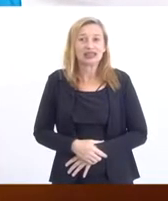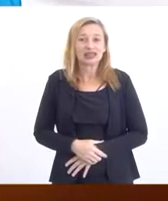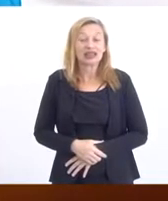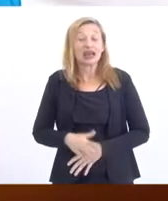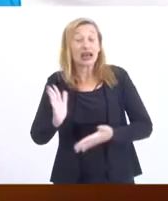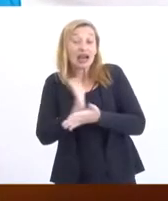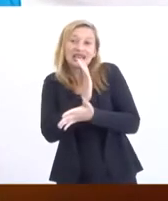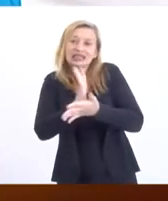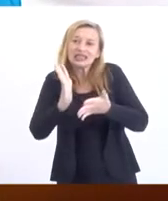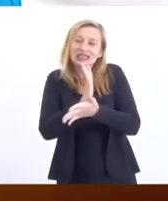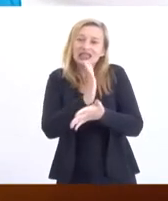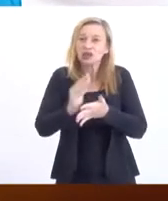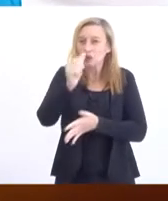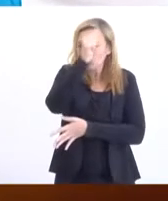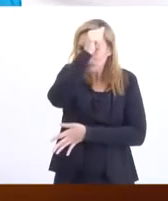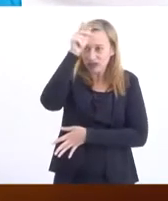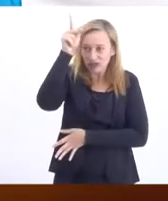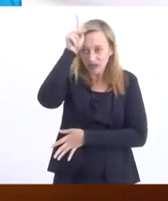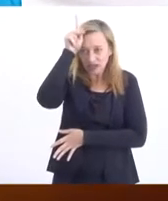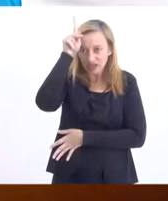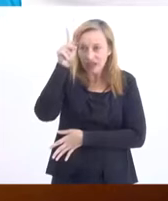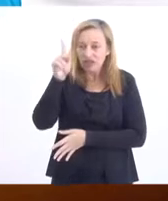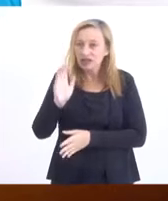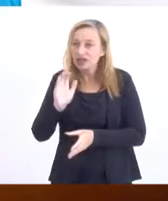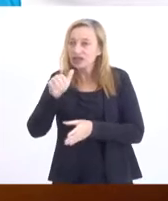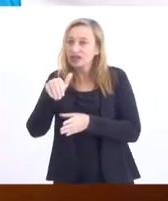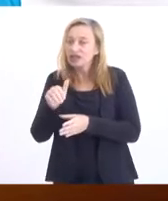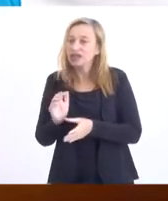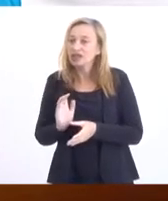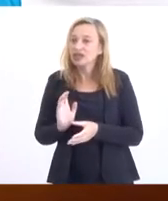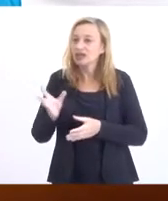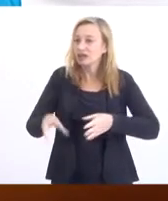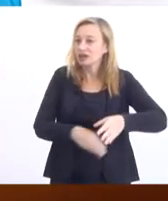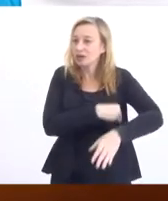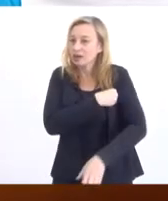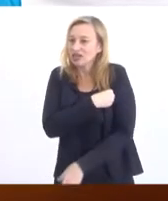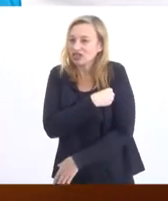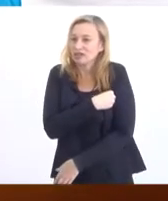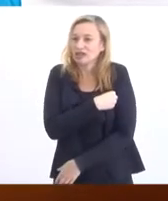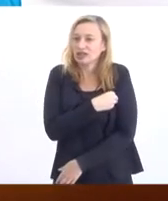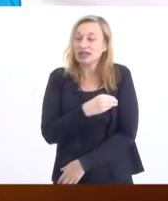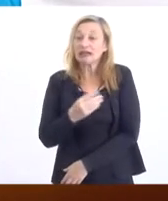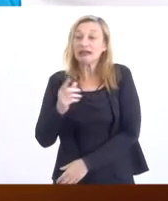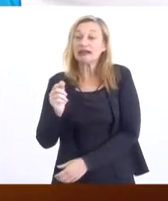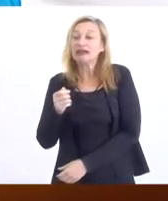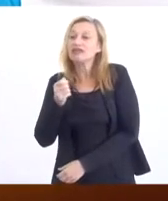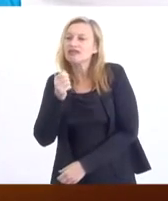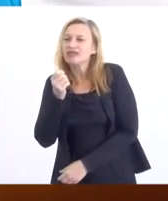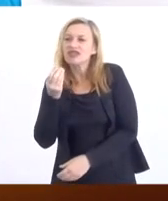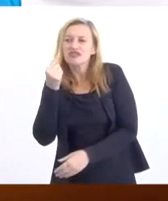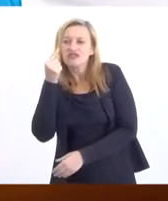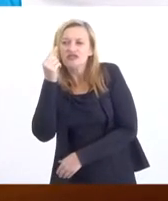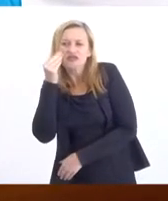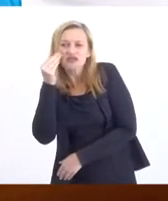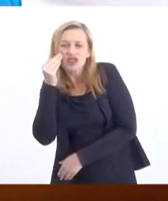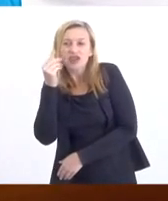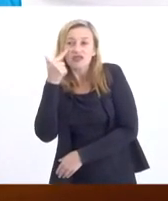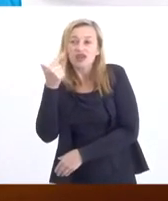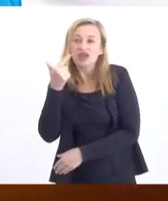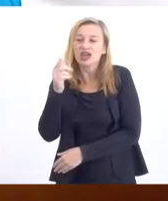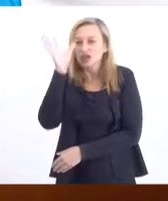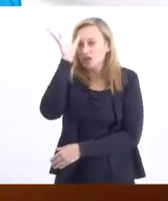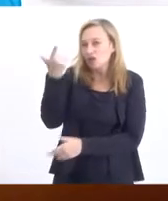às vezes um prefeito que botava uma partinha debaixo do braço, ia lá tentava resolver o problema dele. E acabava